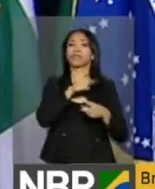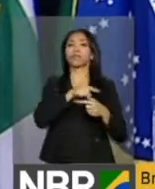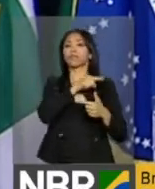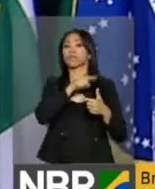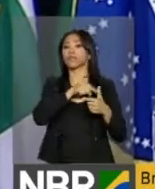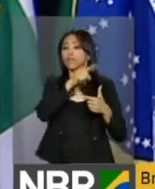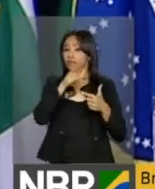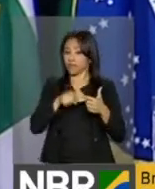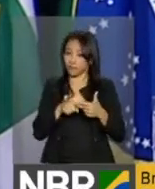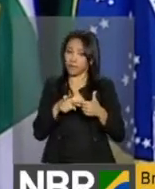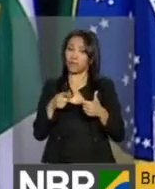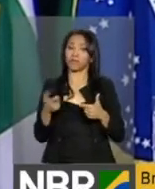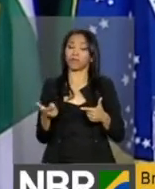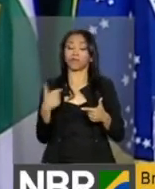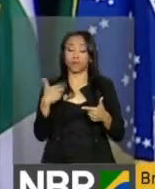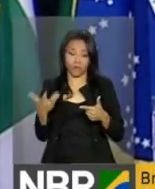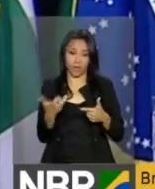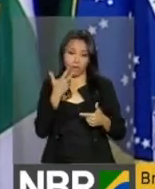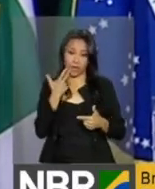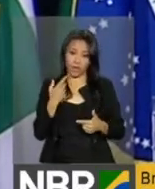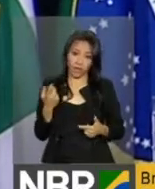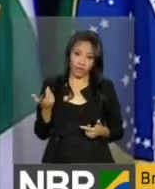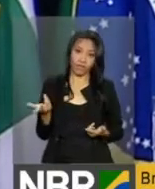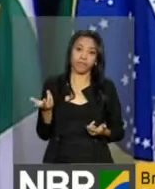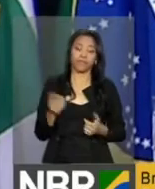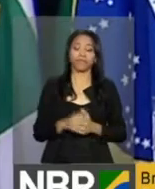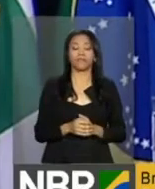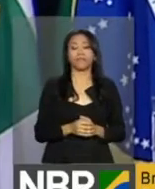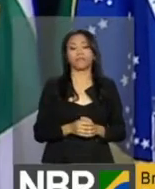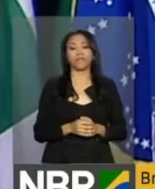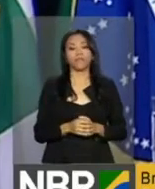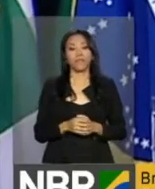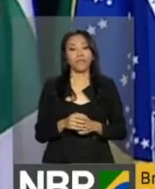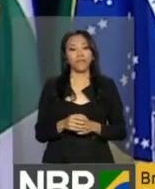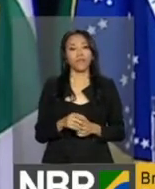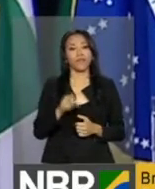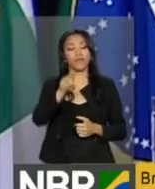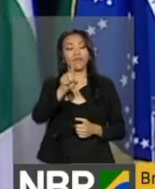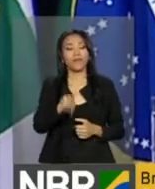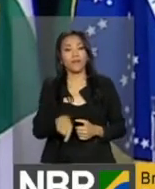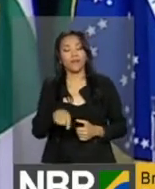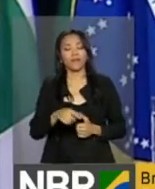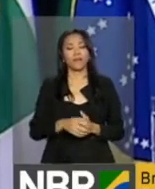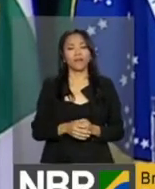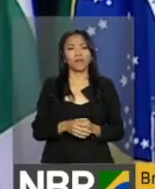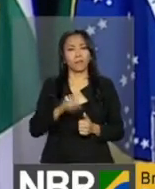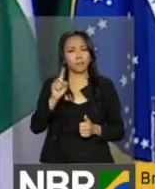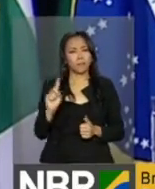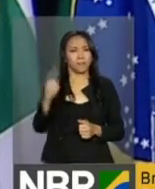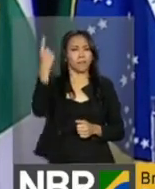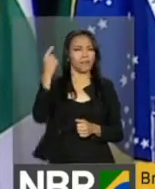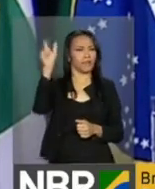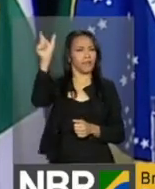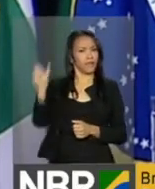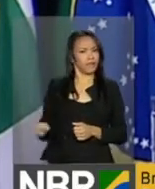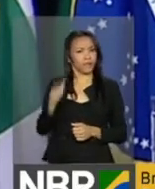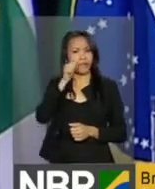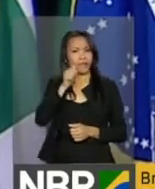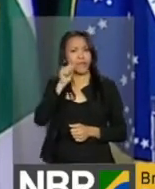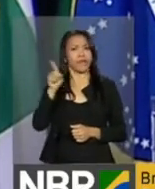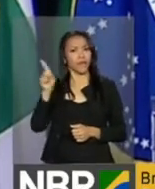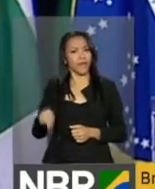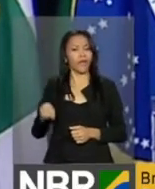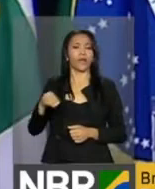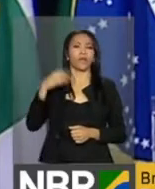não quero registrar, mas não de passagem, veja que é a primeira mulher a ser